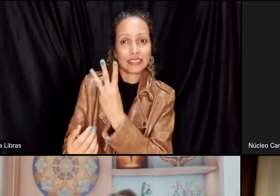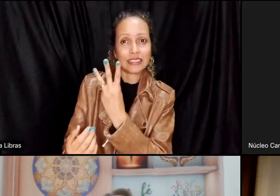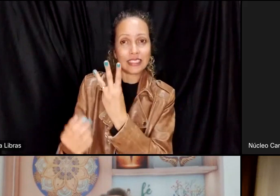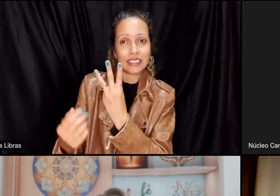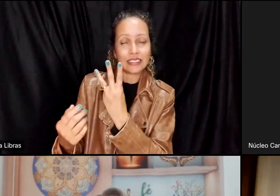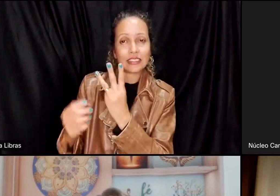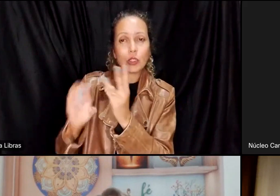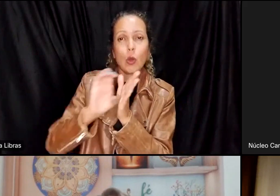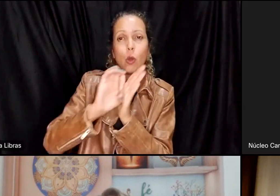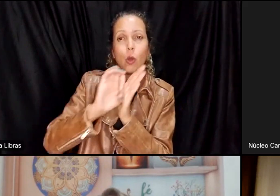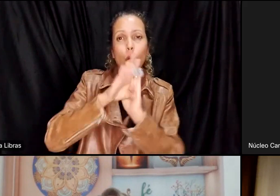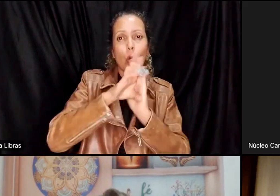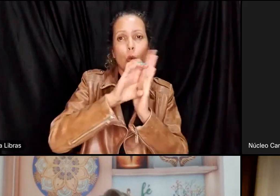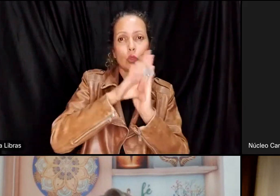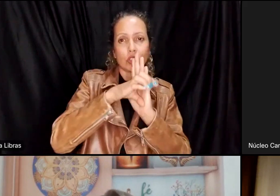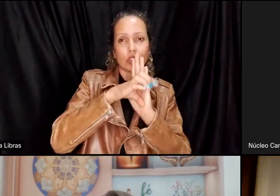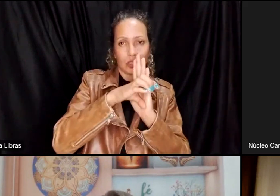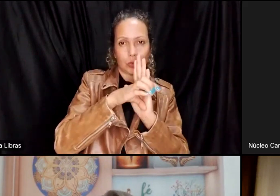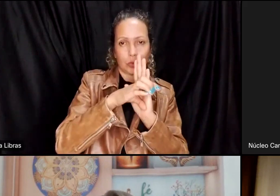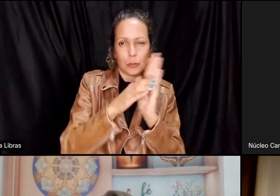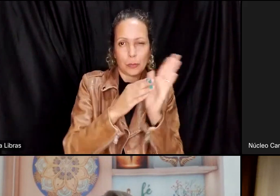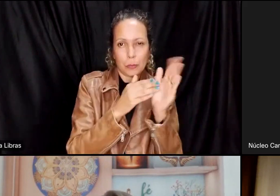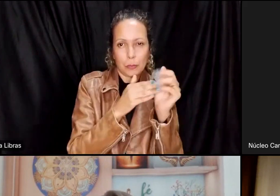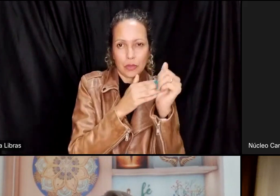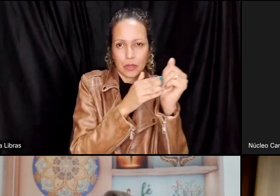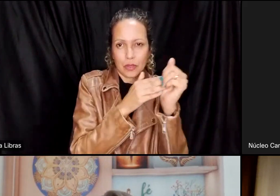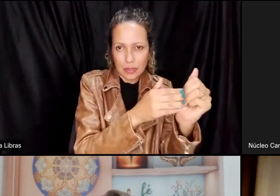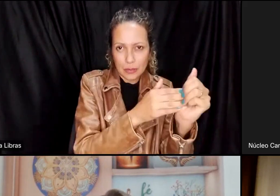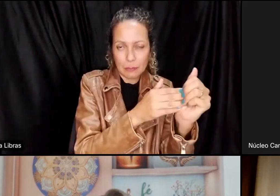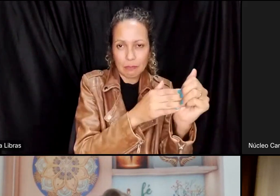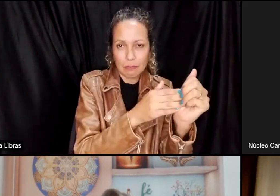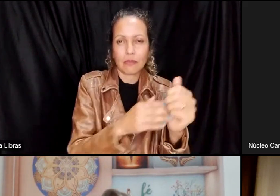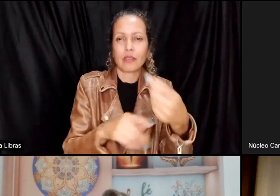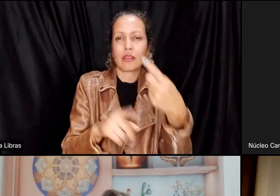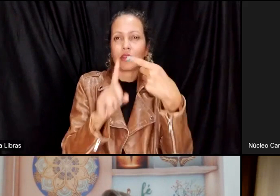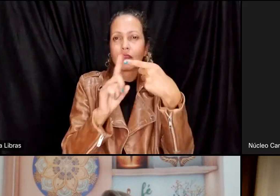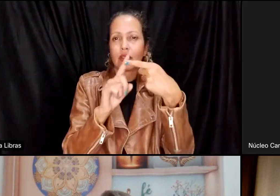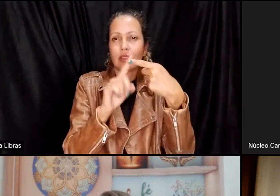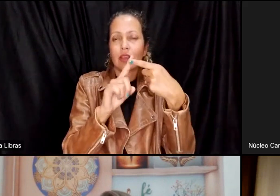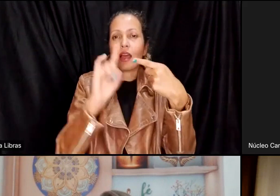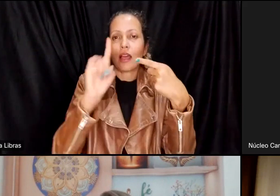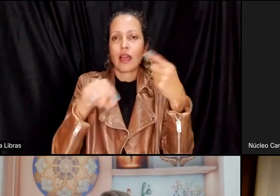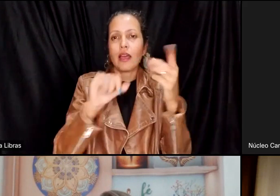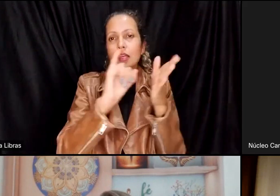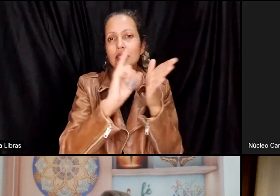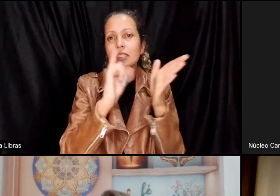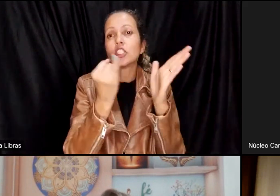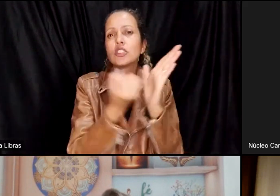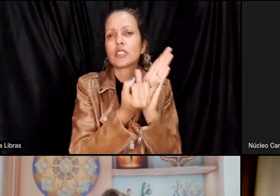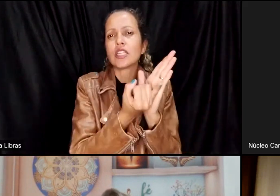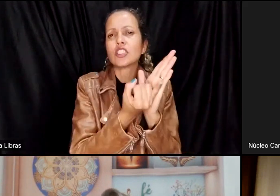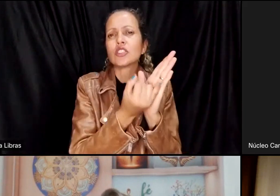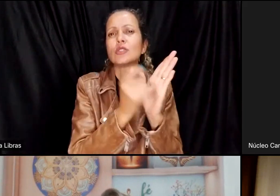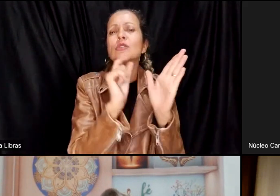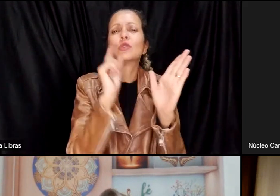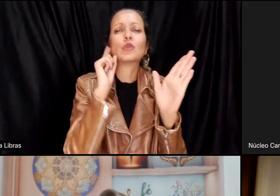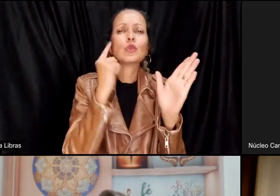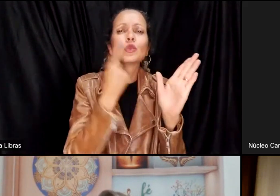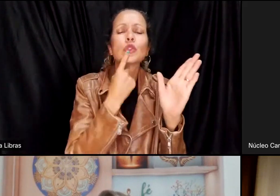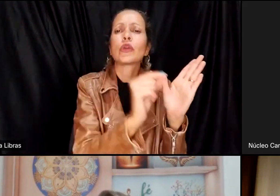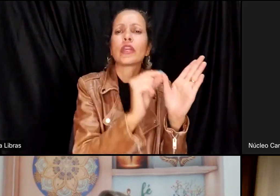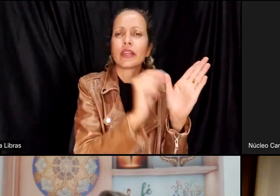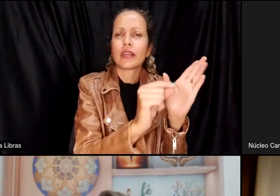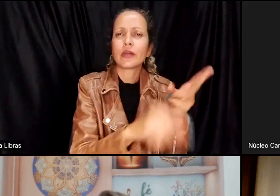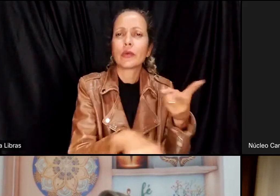a identidade surda, o que é a educação de surdos e do que é o